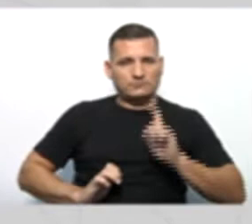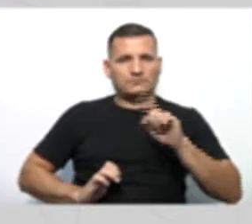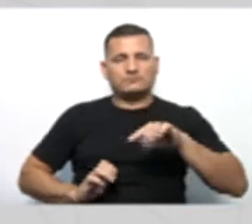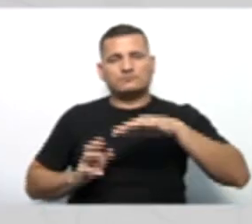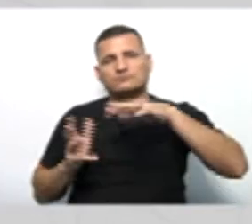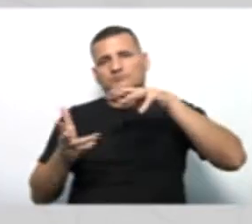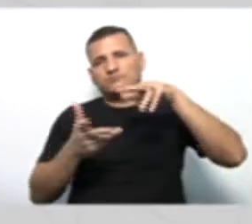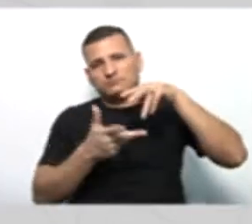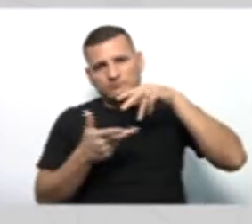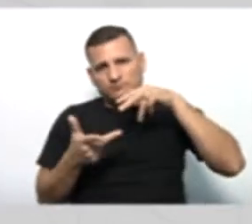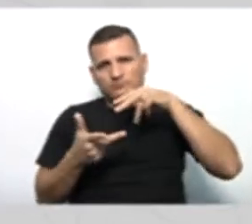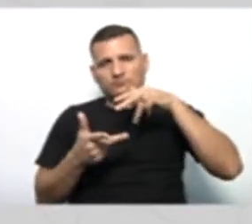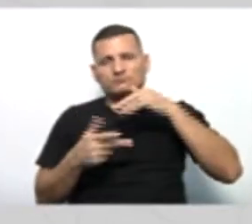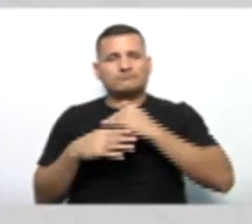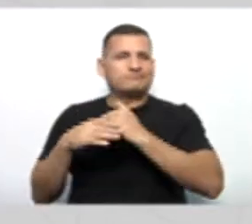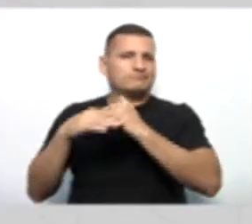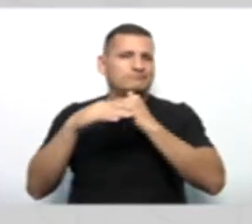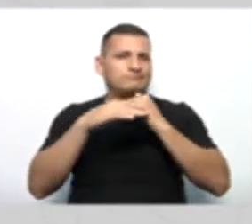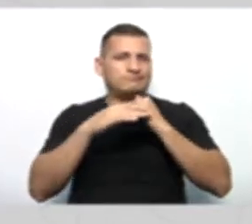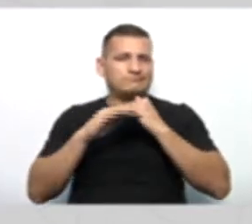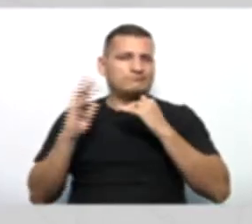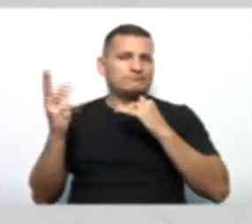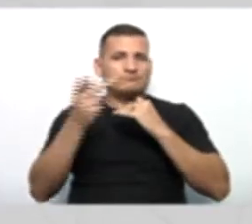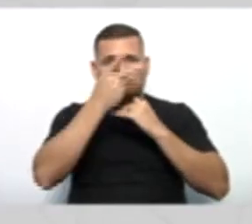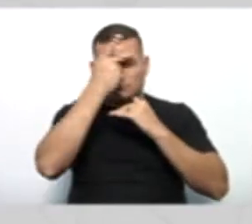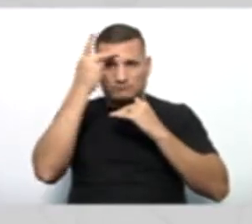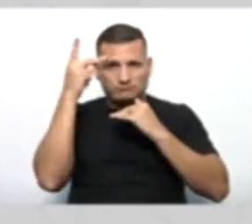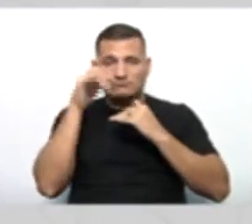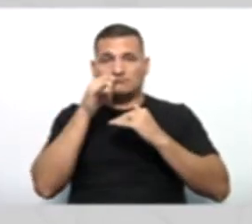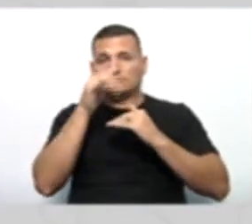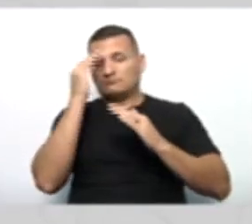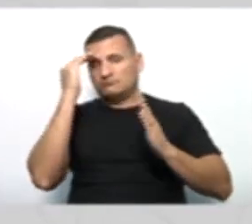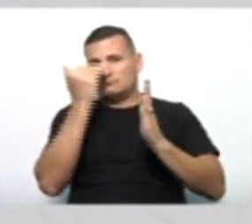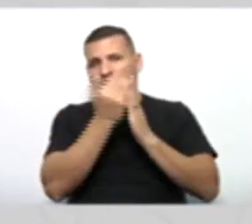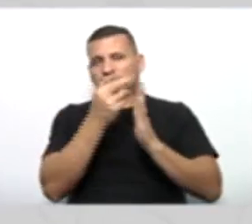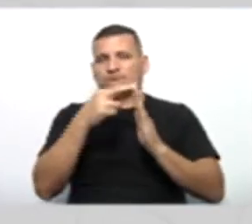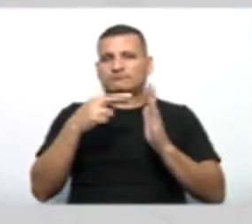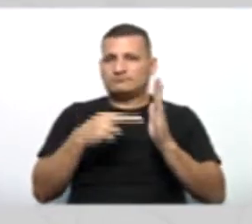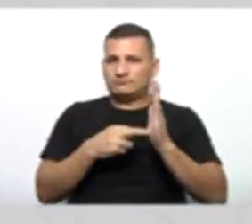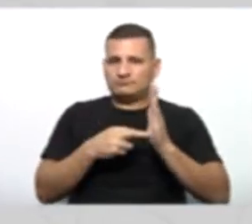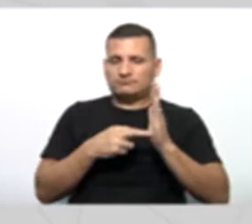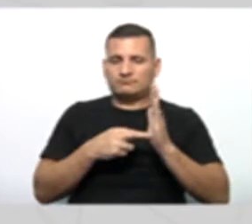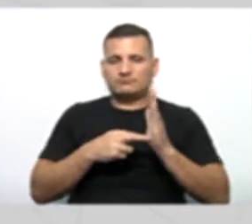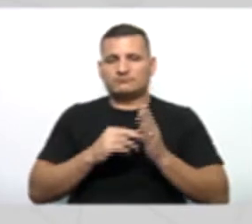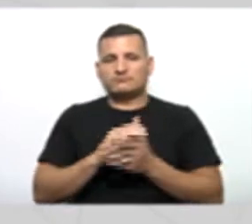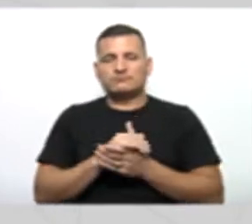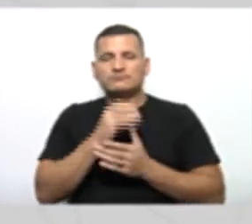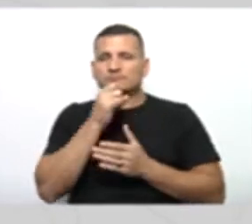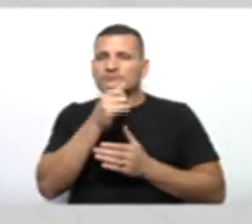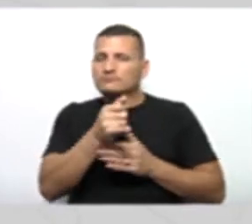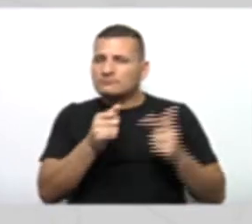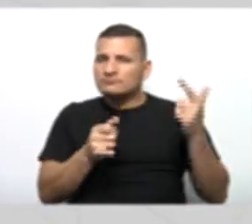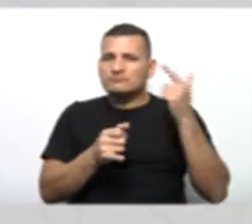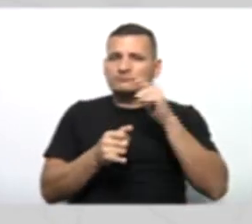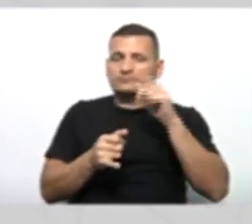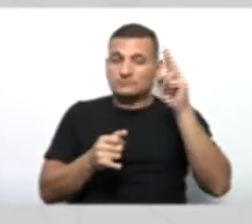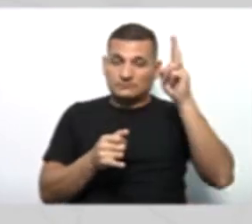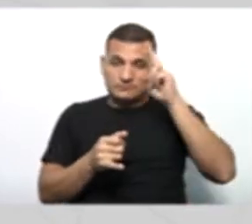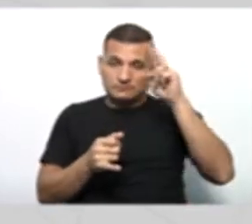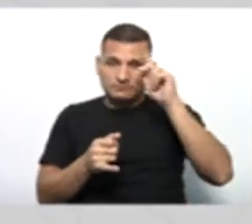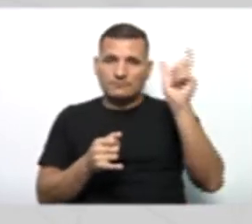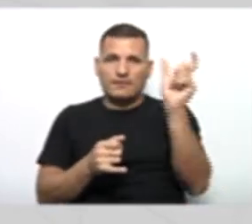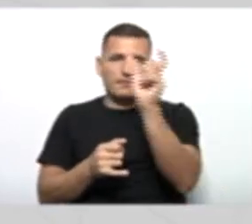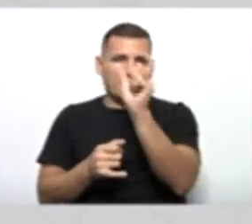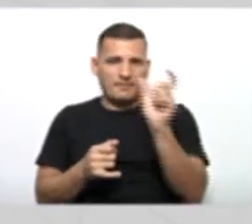universal e válida para todas aquelas pessoas que seguem aqueles princípios se a gente conseguir dominar lembrar desses termos